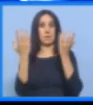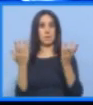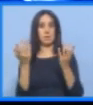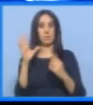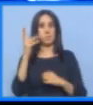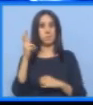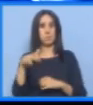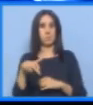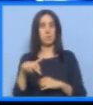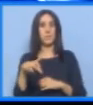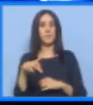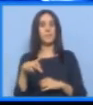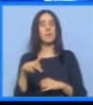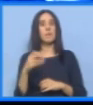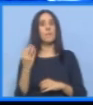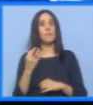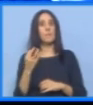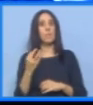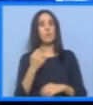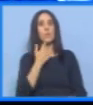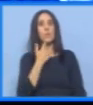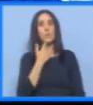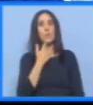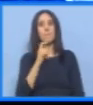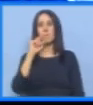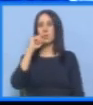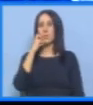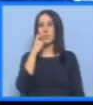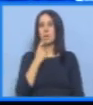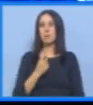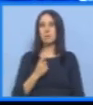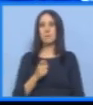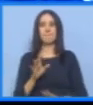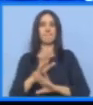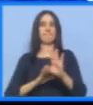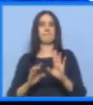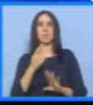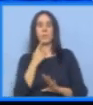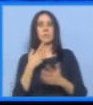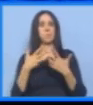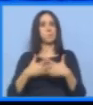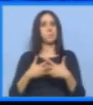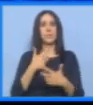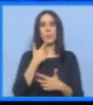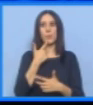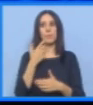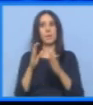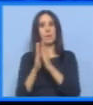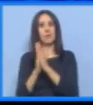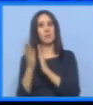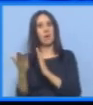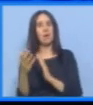ocorreram, havia uma grande desconfiança, uma grande reserva, uma grande dúvida por parte da Igreja, que